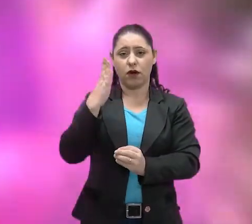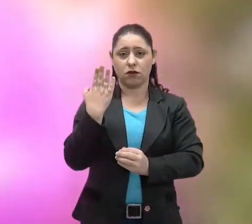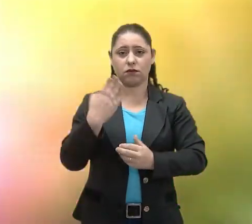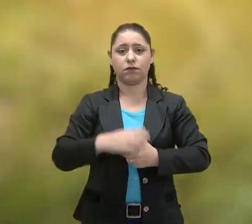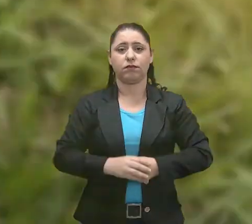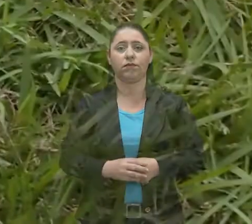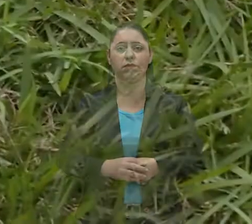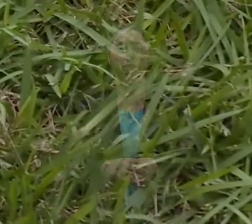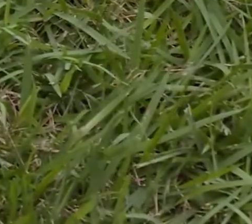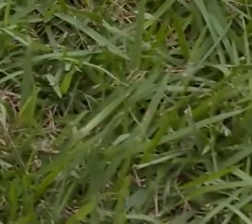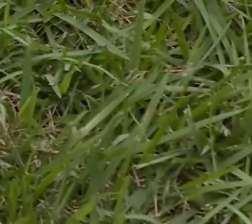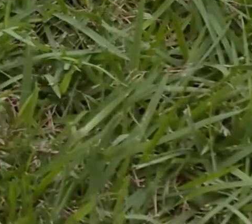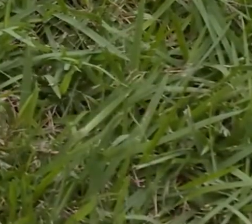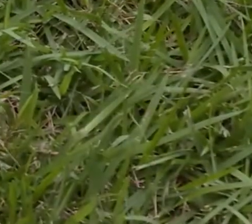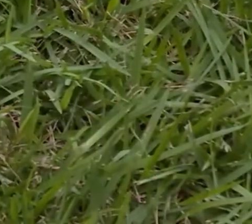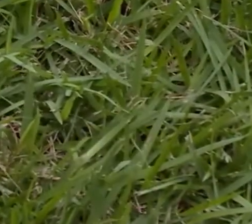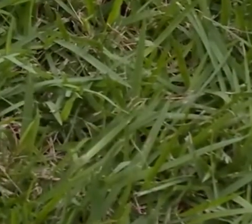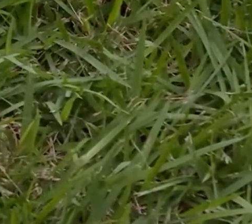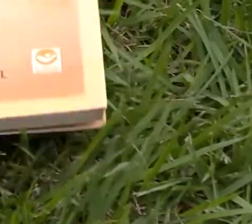farsa.